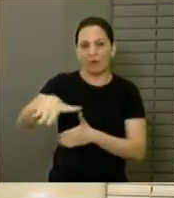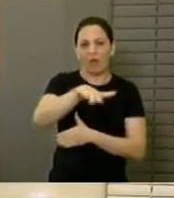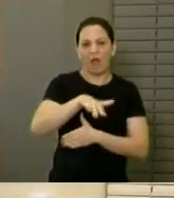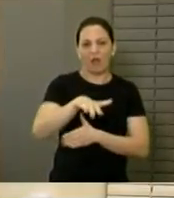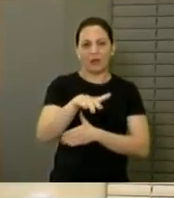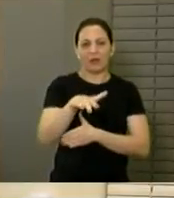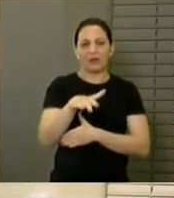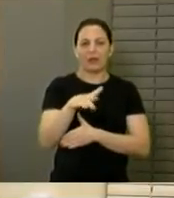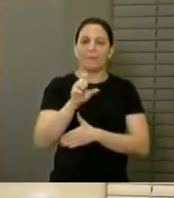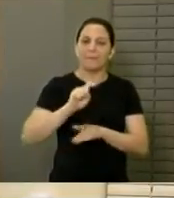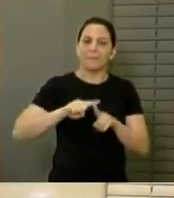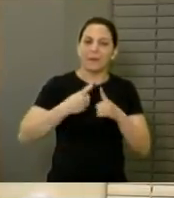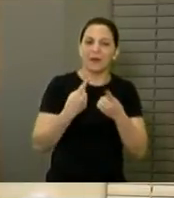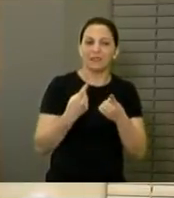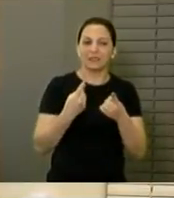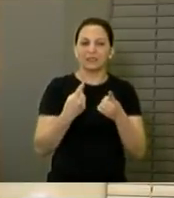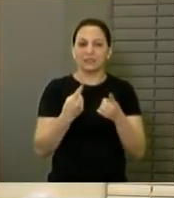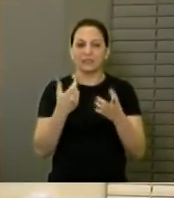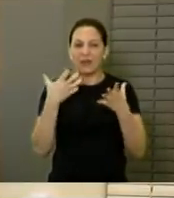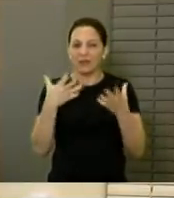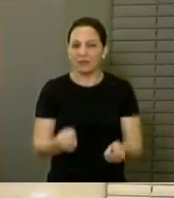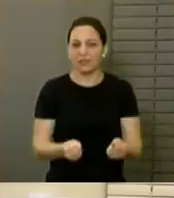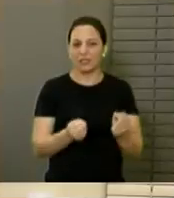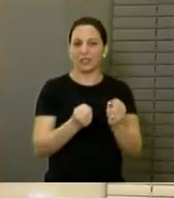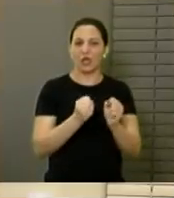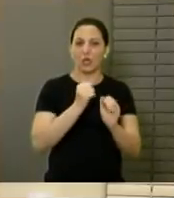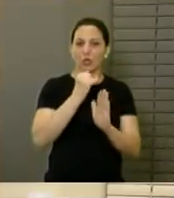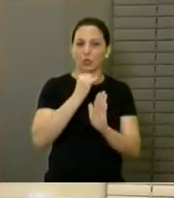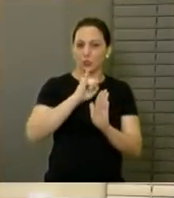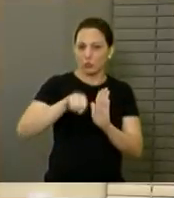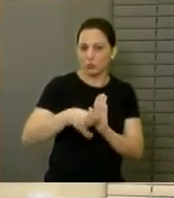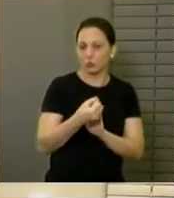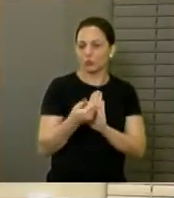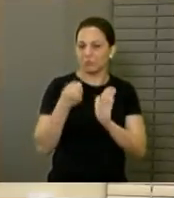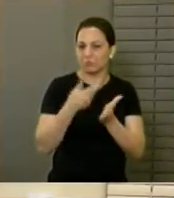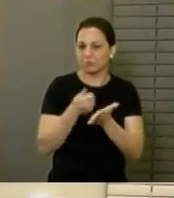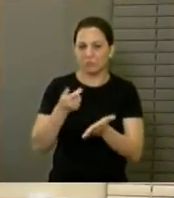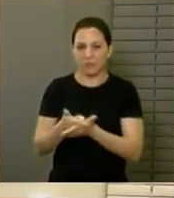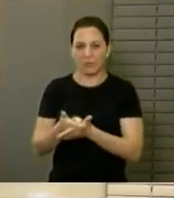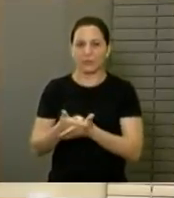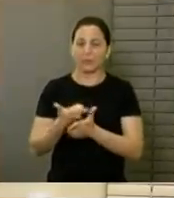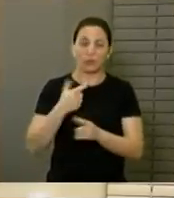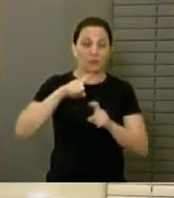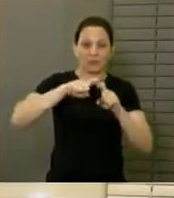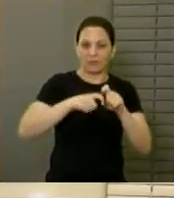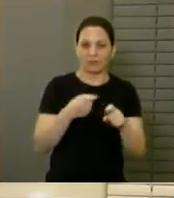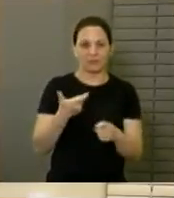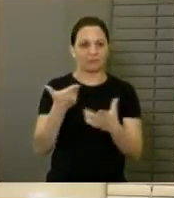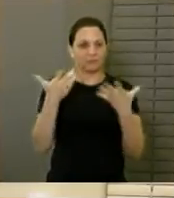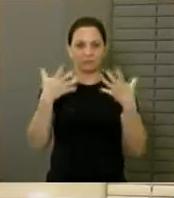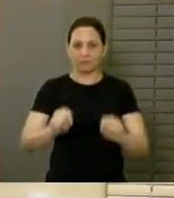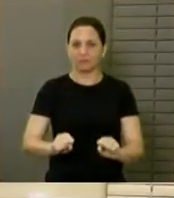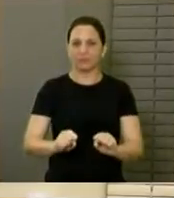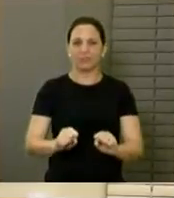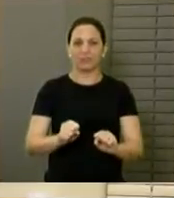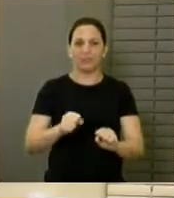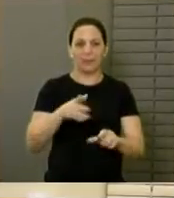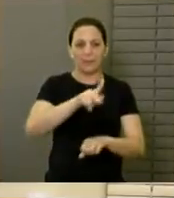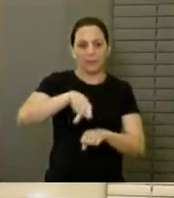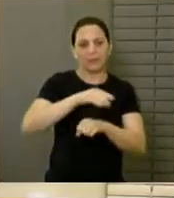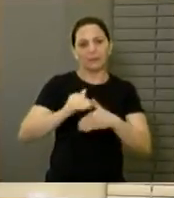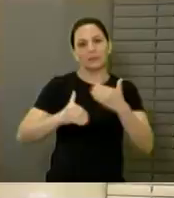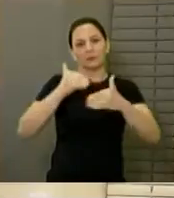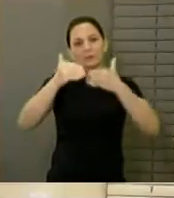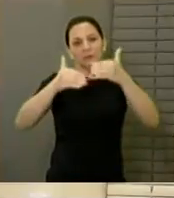de juros. Todos nós esperamos e lutamos por dias melhores, não queremos a crise, queremos nosso país crescendo e todos nós